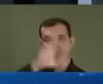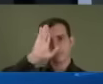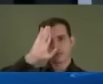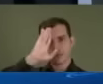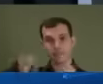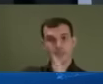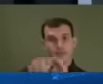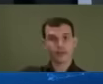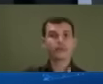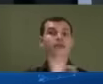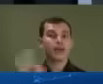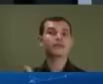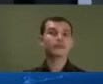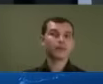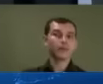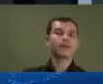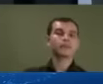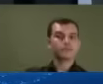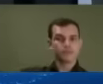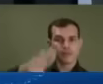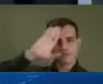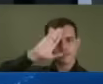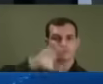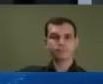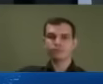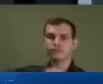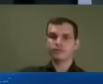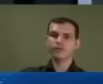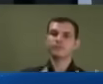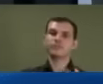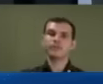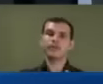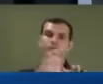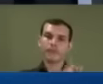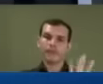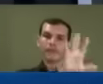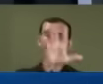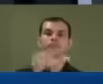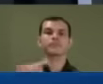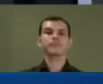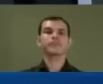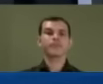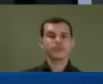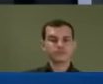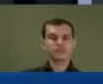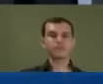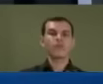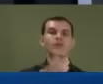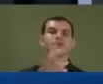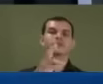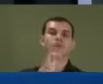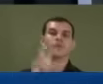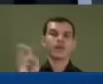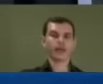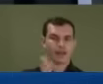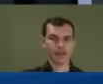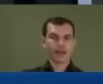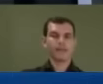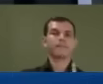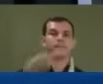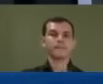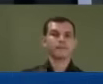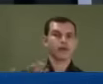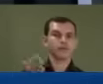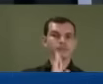Federal e para os militares dos territórios. O auxílio alimentação, houve um reajuste de R$ 450,00. Auxílio alimentação, que por mais de